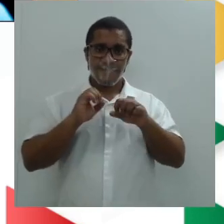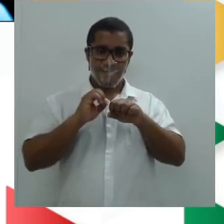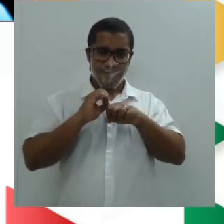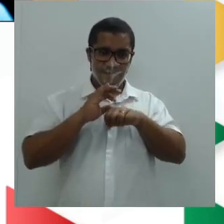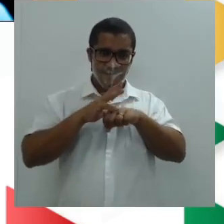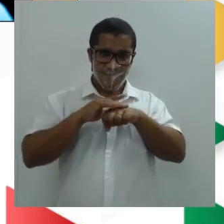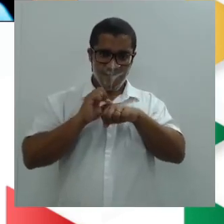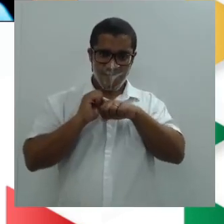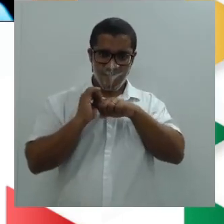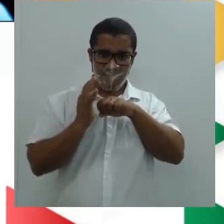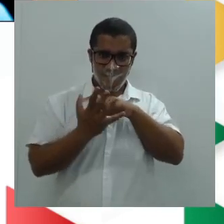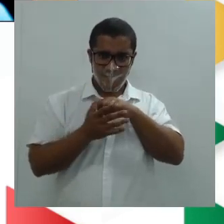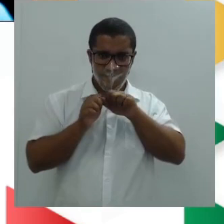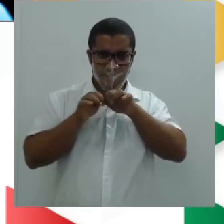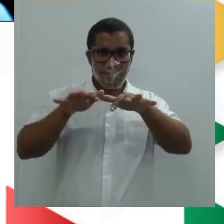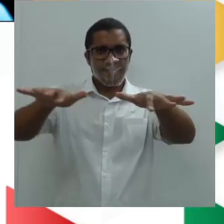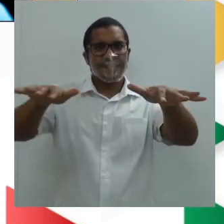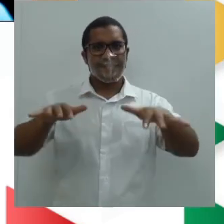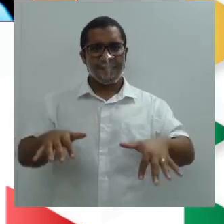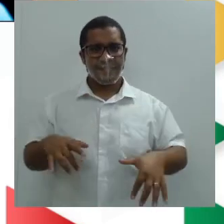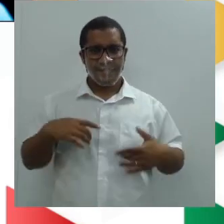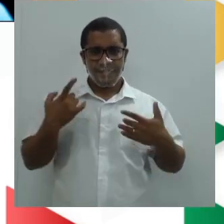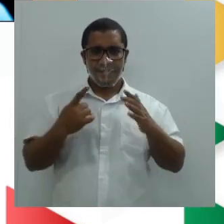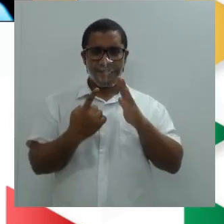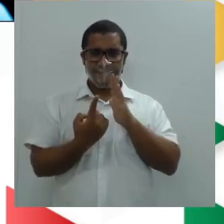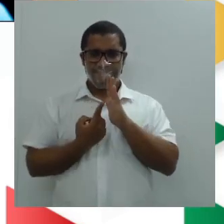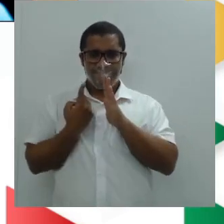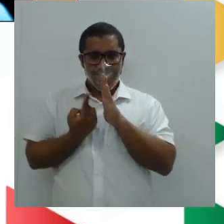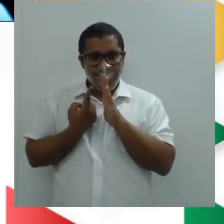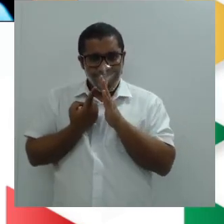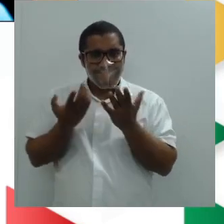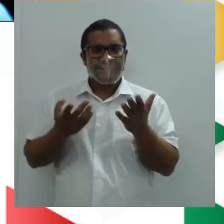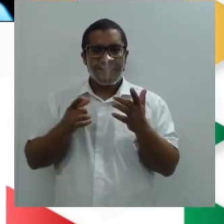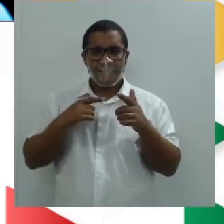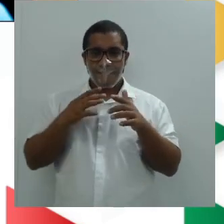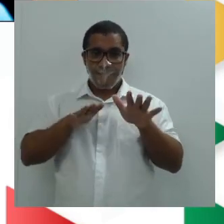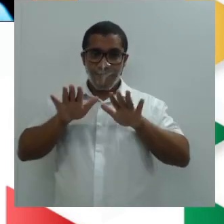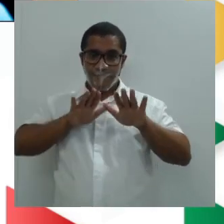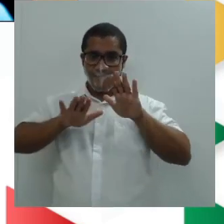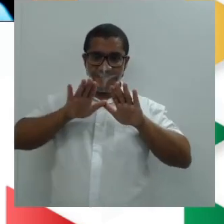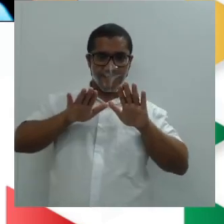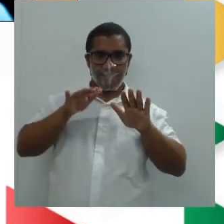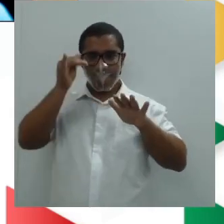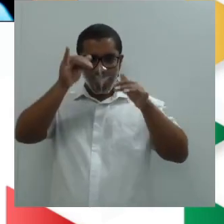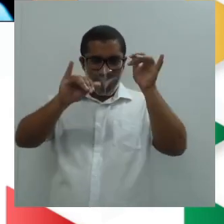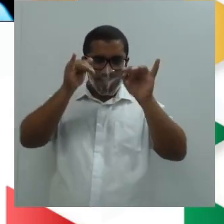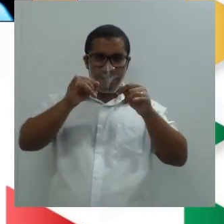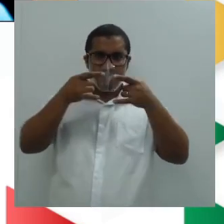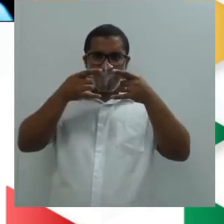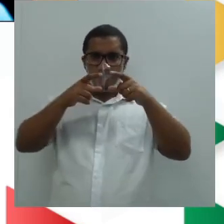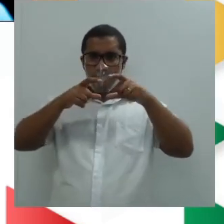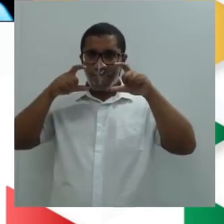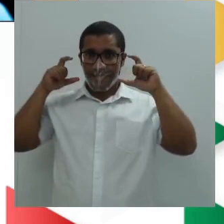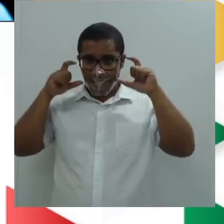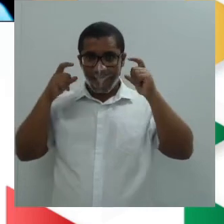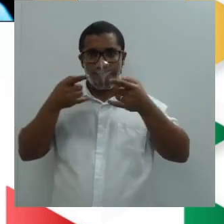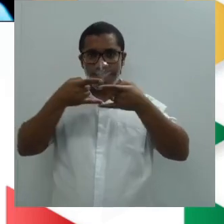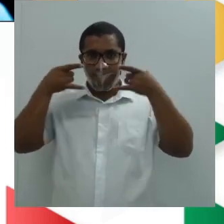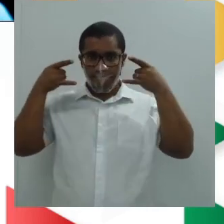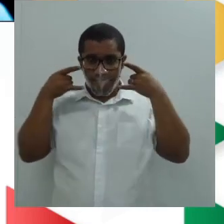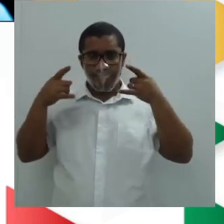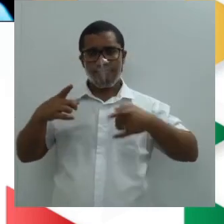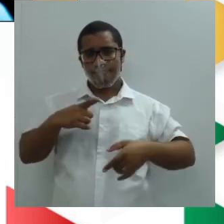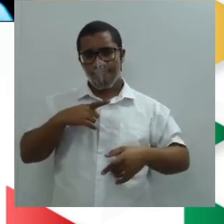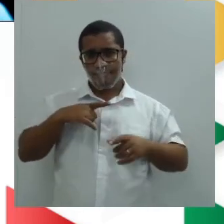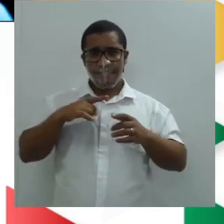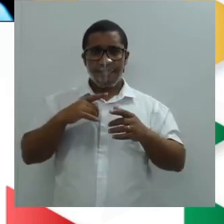que estamos isolados, né? Que estamos aí tomando os nossos cuidados, estamos usando a máscara, estamos